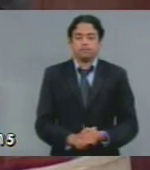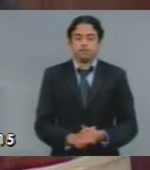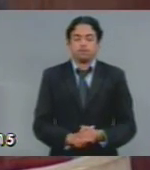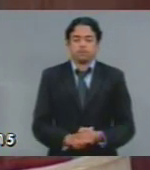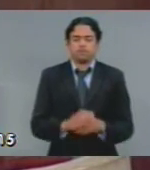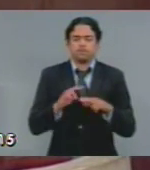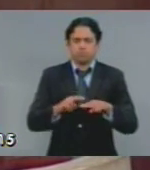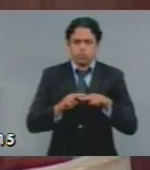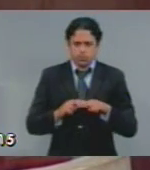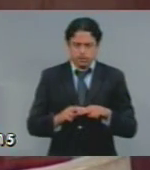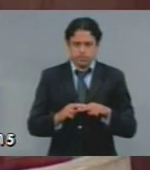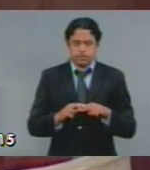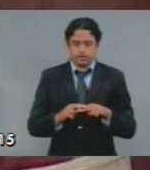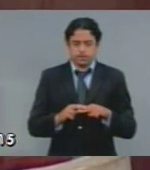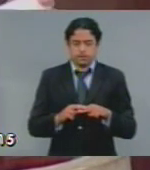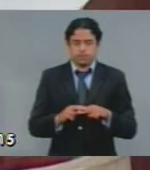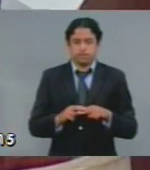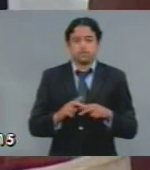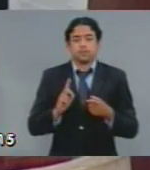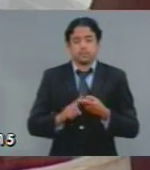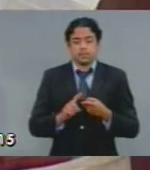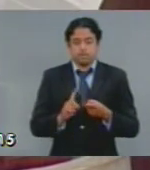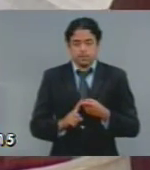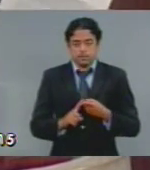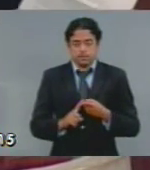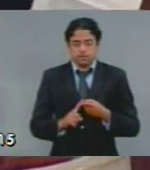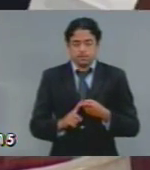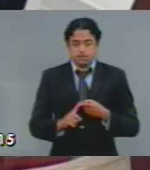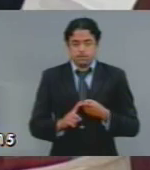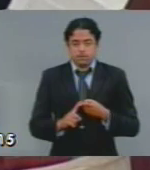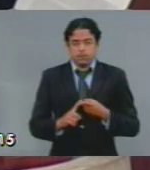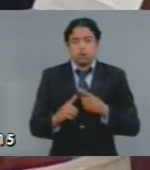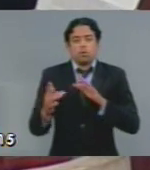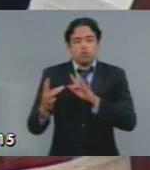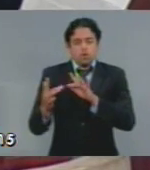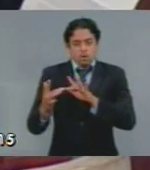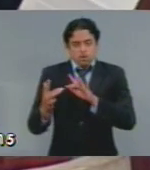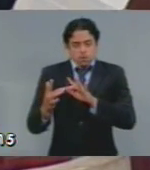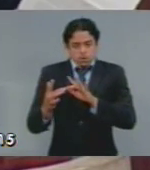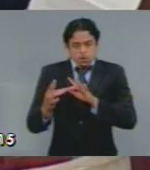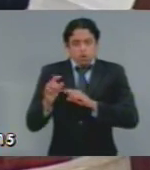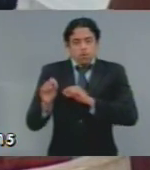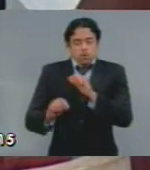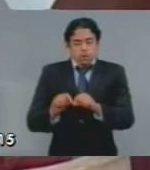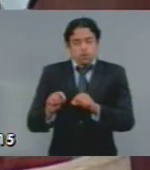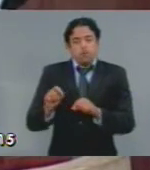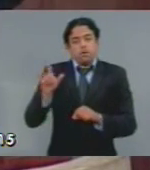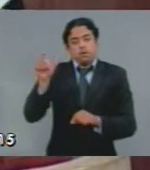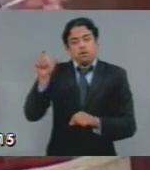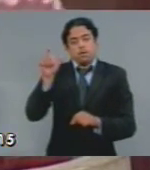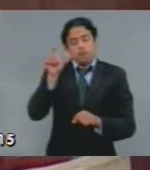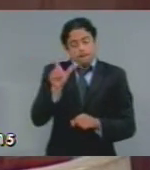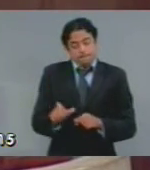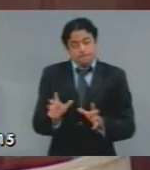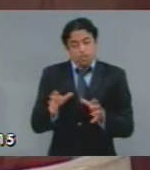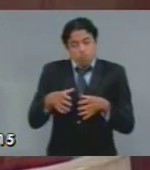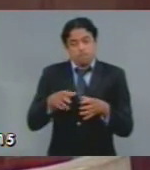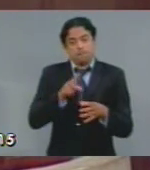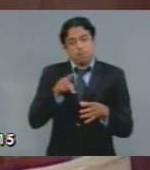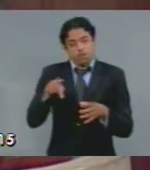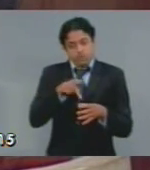Finalizo, portanto, me solidarizando e também me acostando a esses docentes na